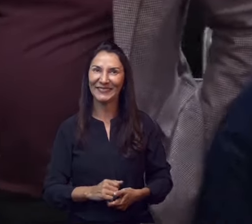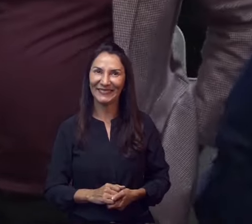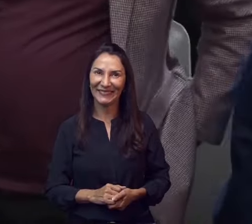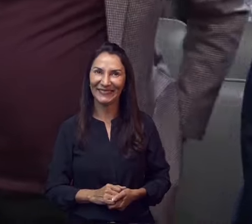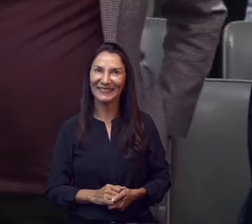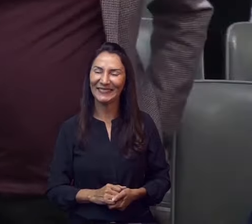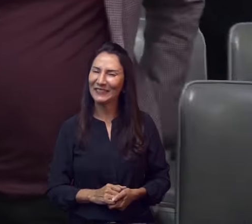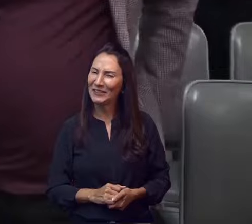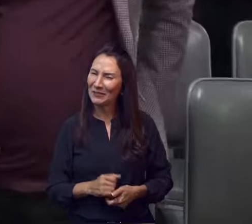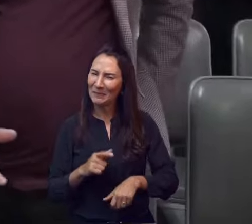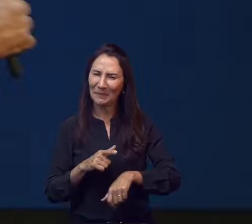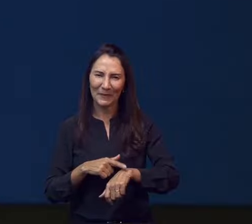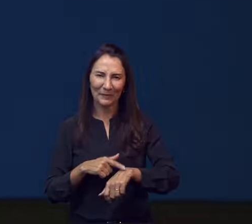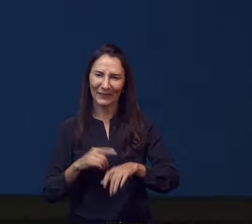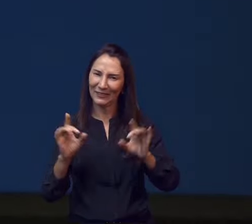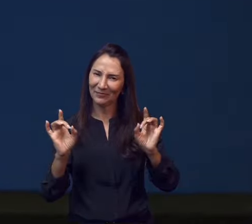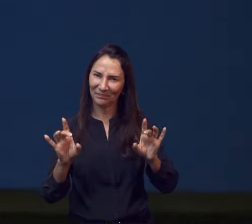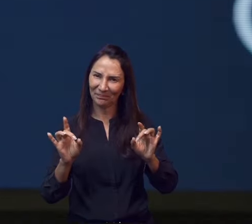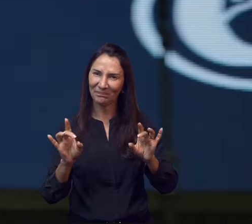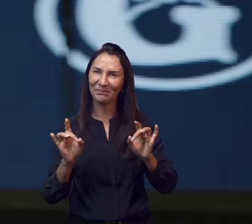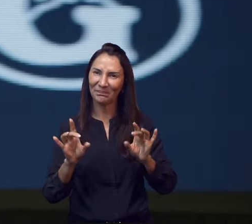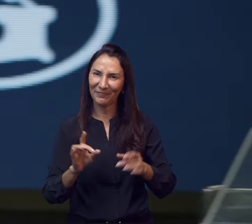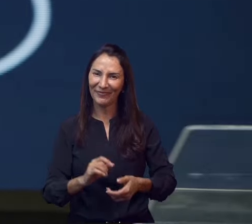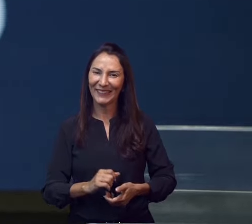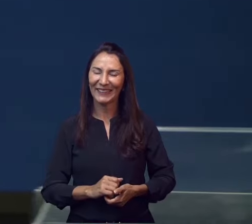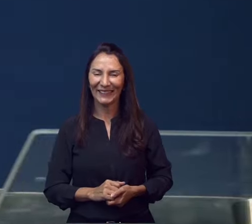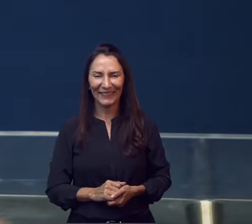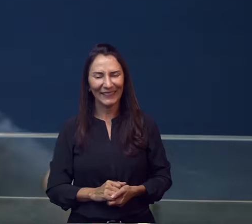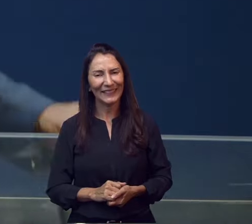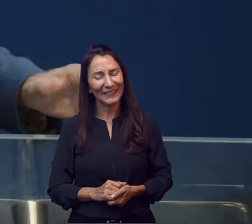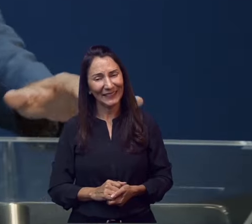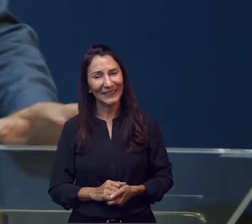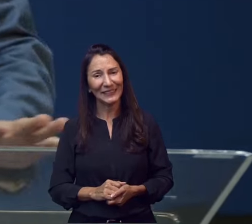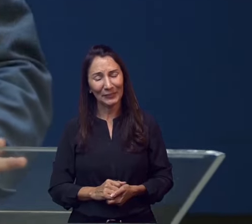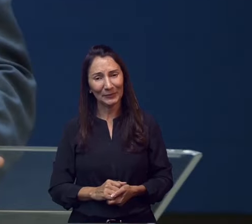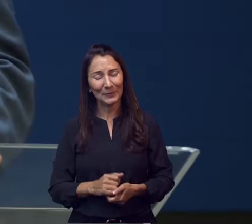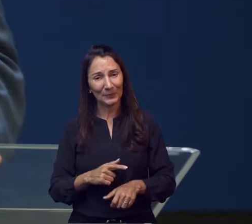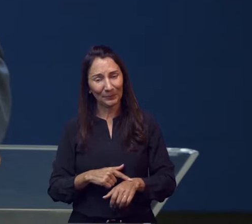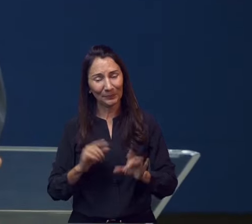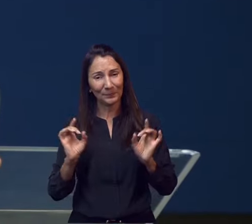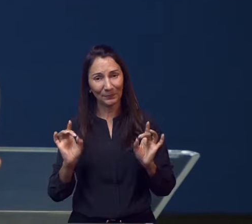momento extraordinário momento extraordinário